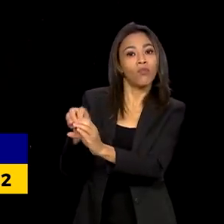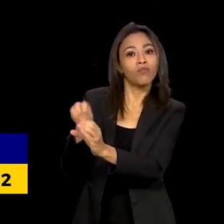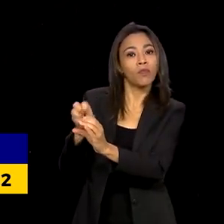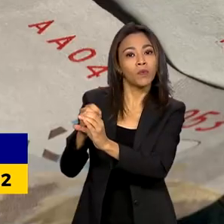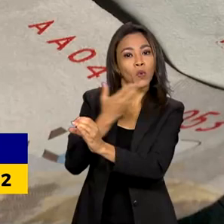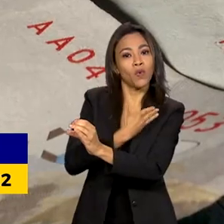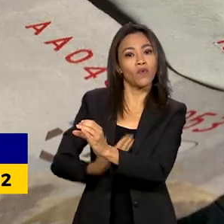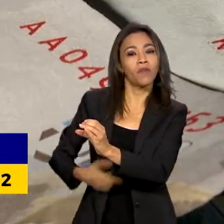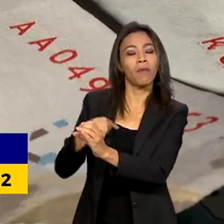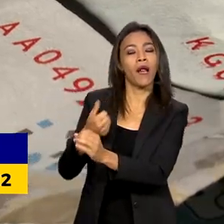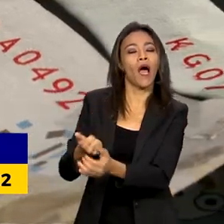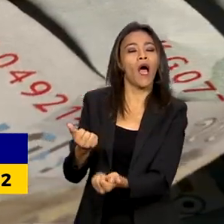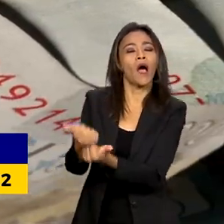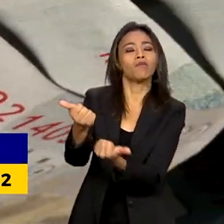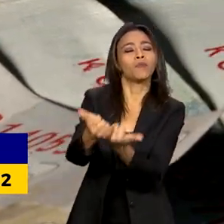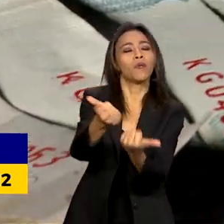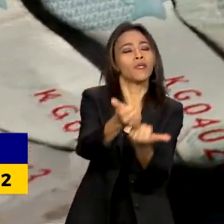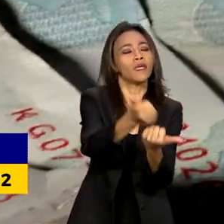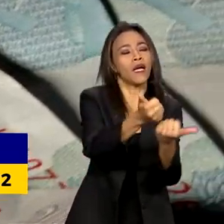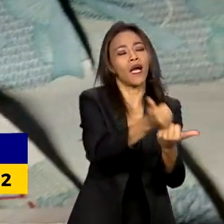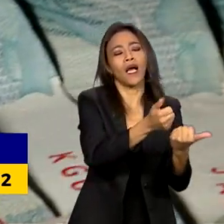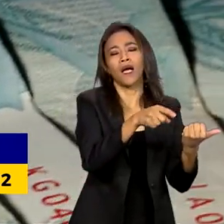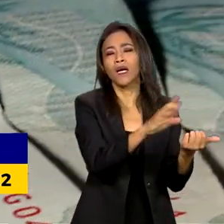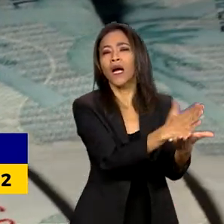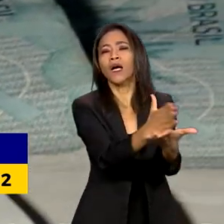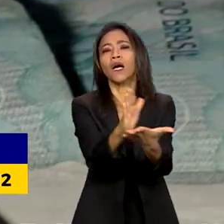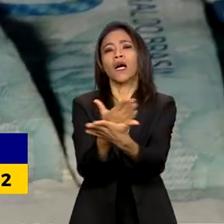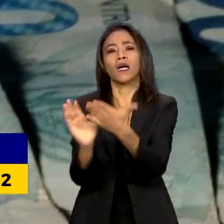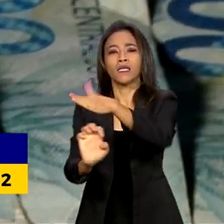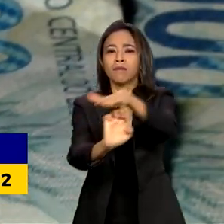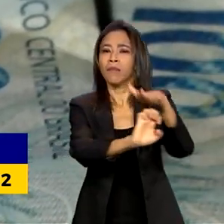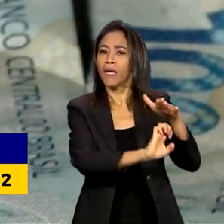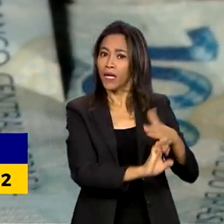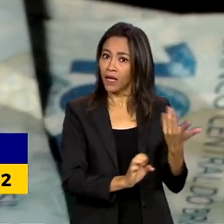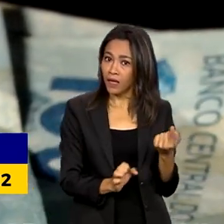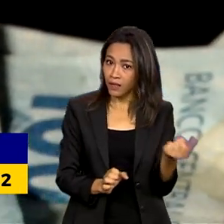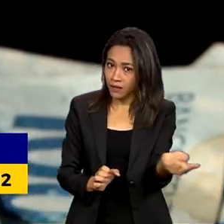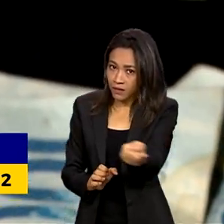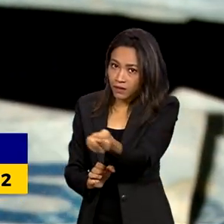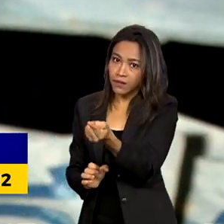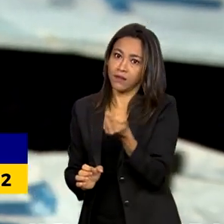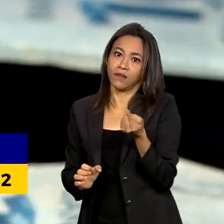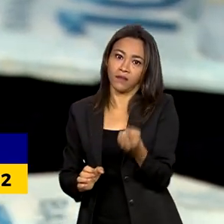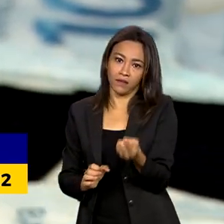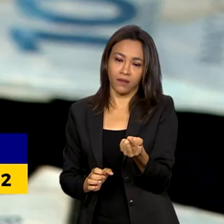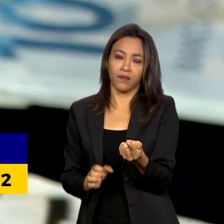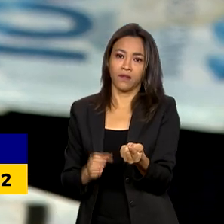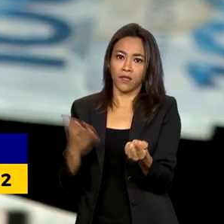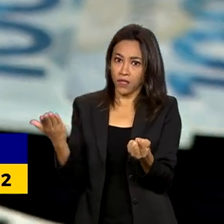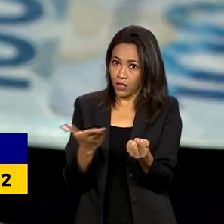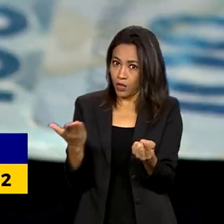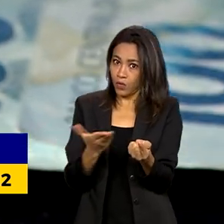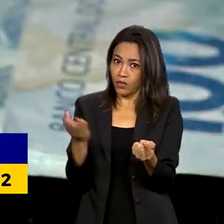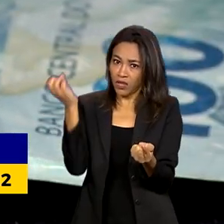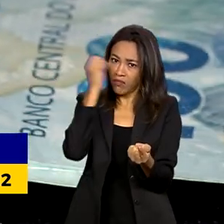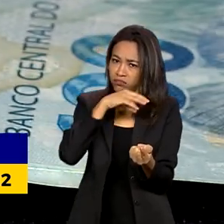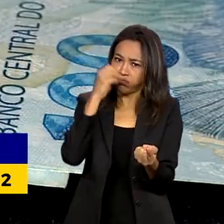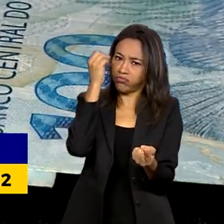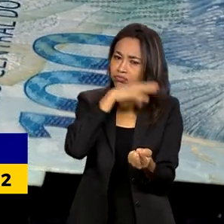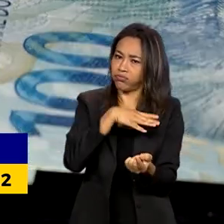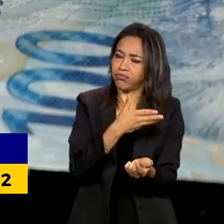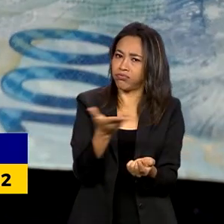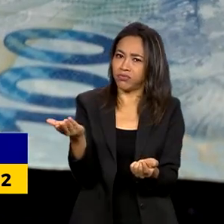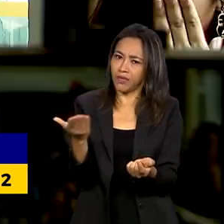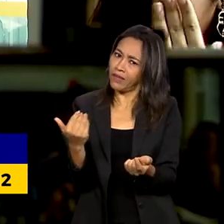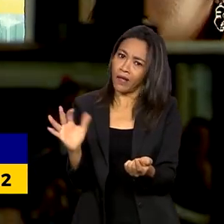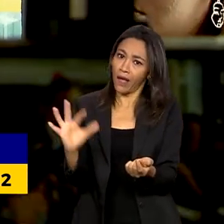dúzia de empresas que fazem engenharia tributária em cima de um dispositivo legal que hoje está sendo abusado. E